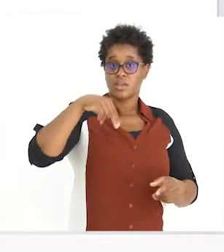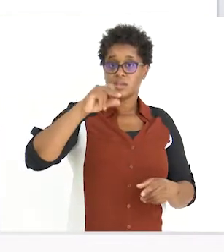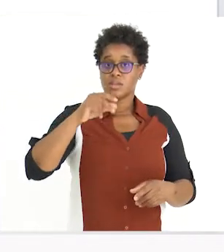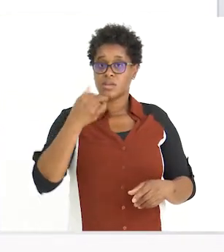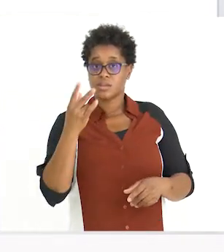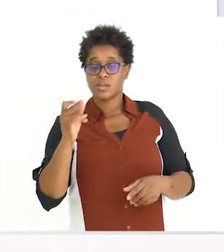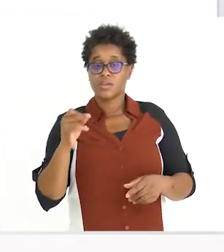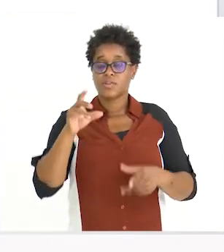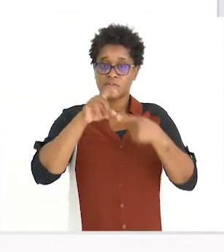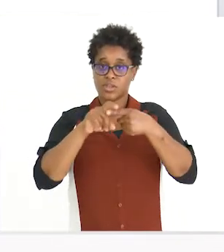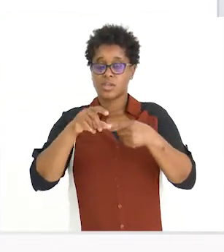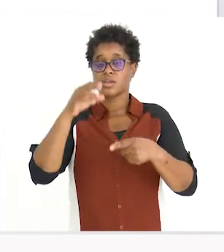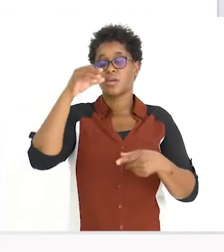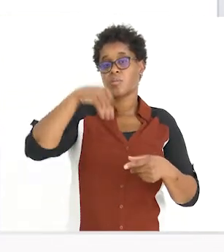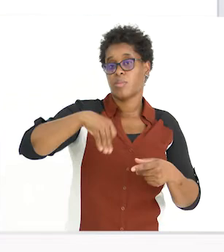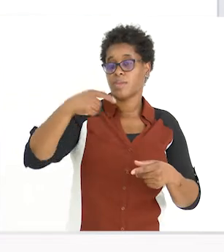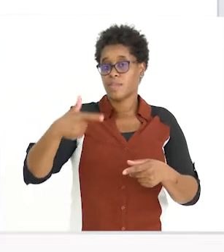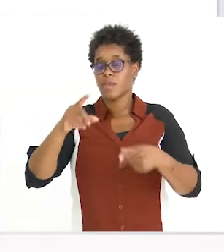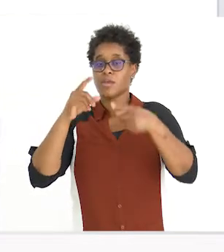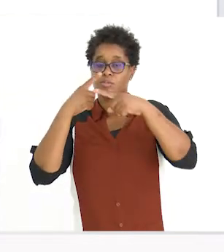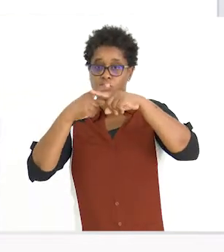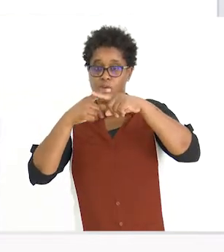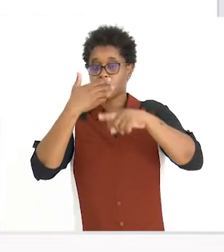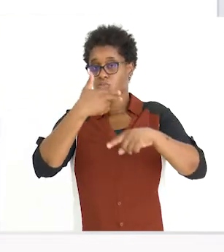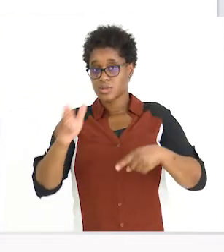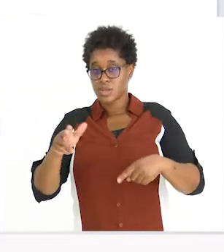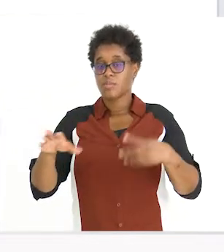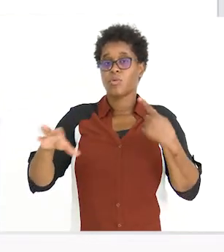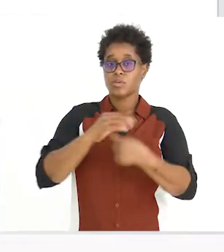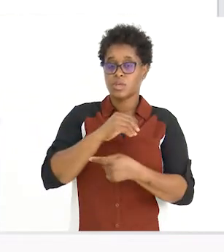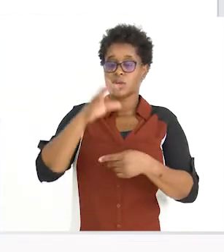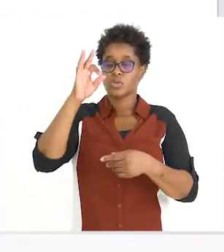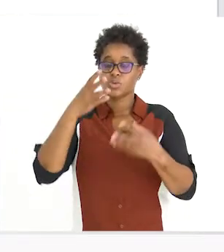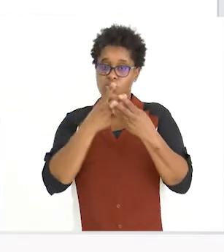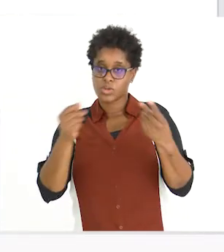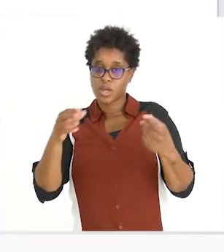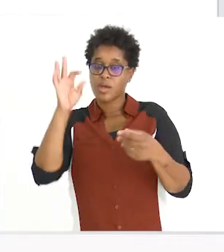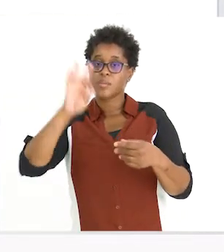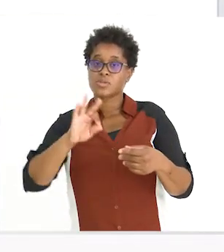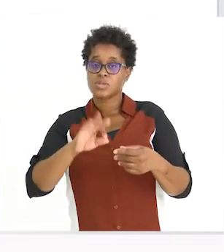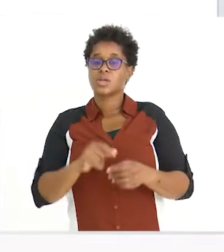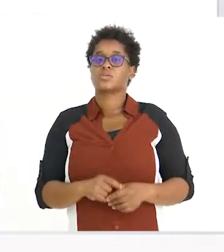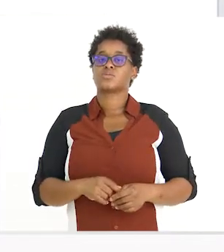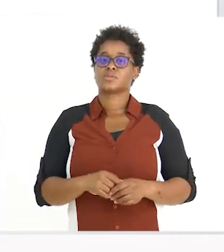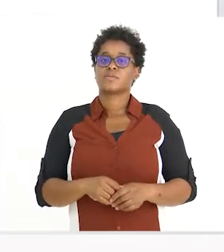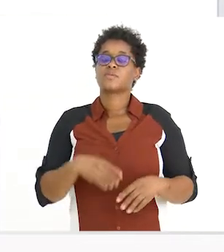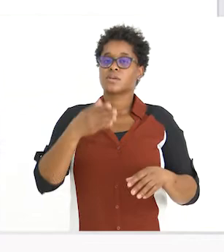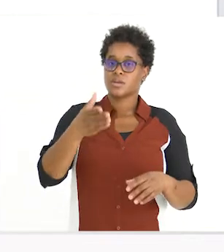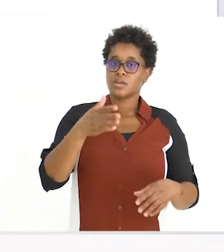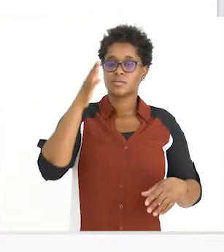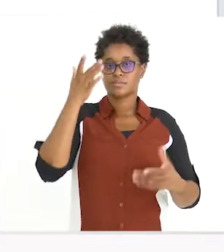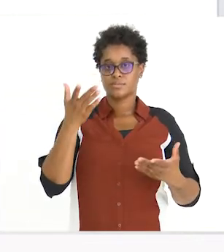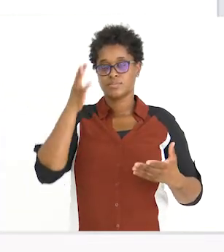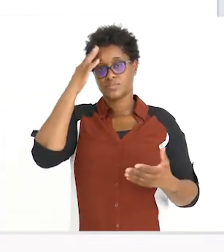população total, multiplicando por 100, eu vou para encontrar o resultado em porcentagem, resultado esse, que é a taxa